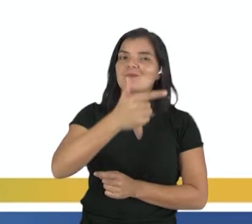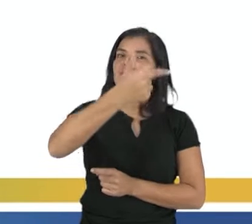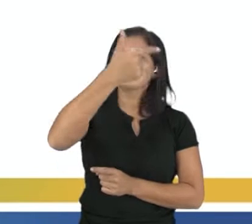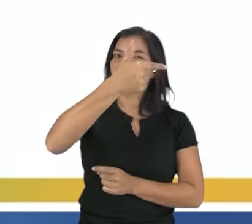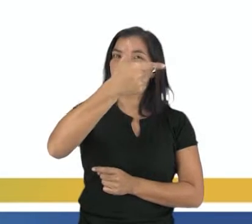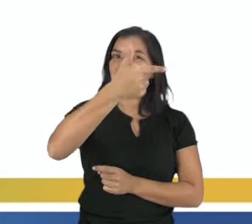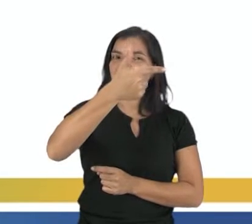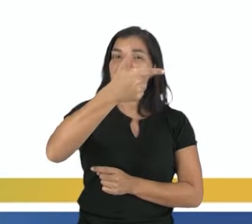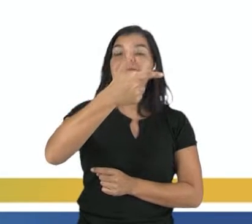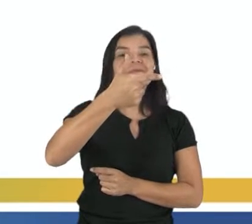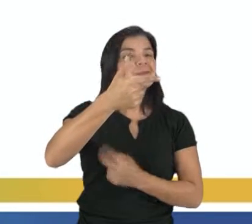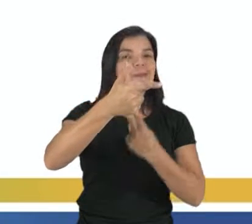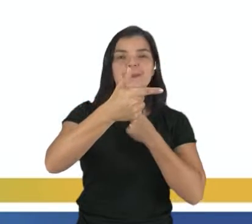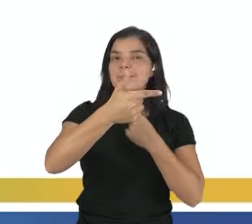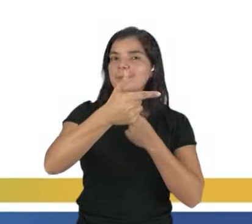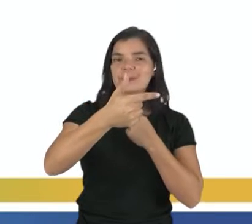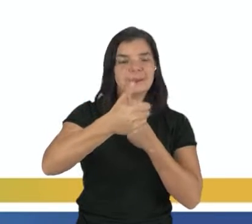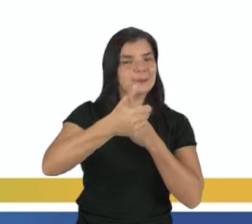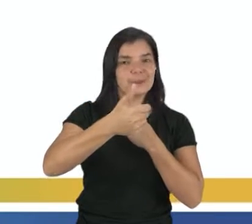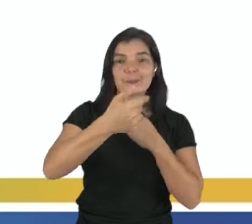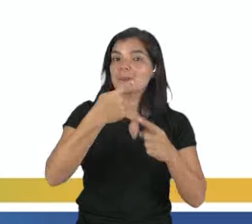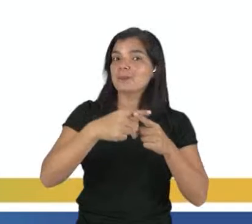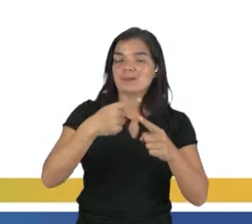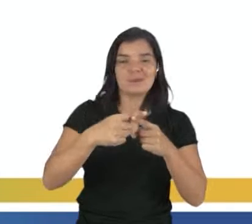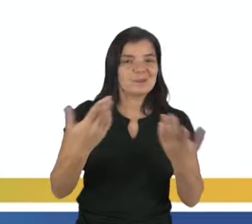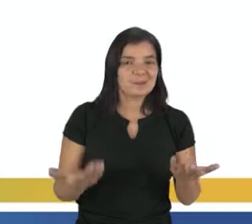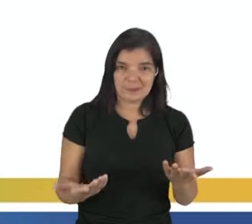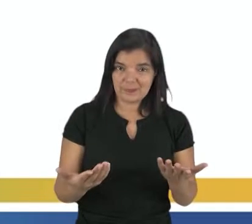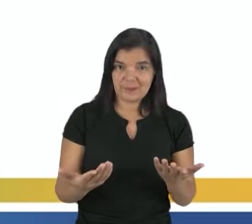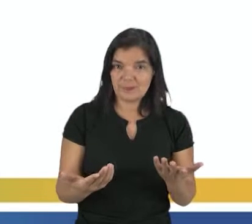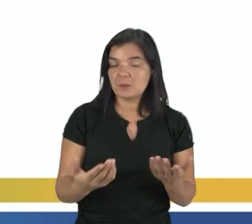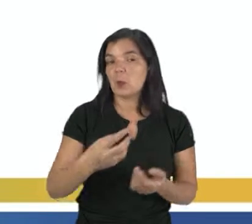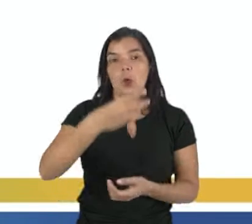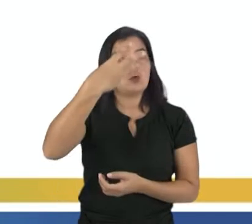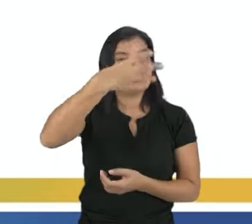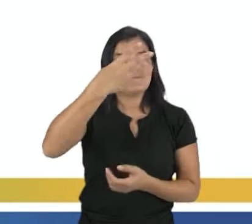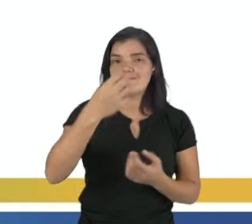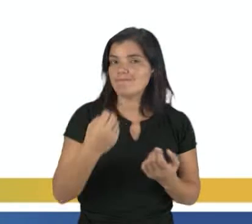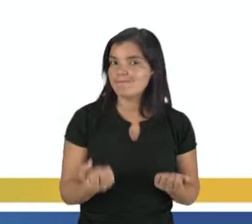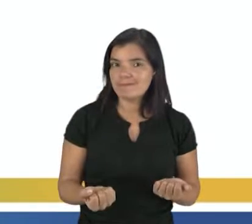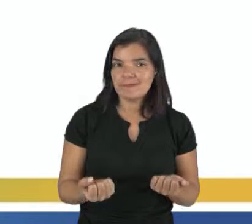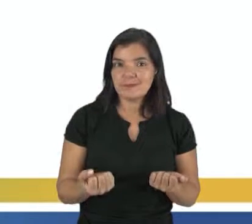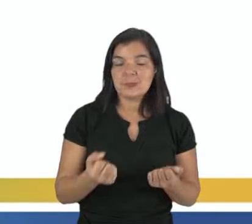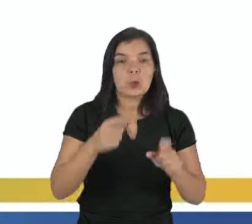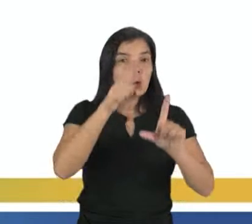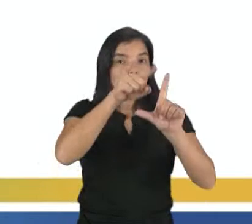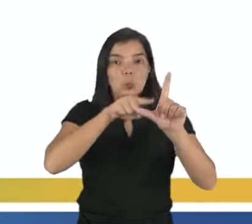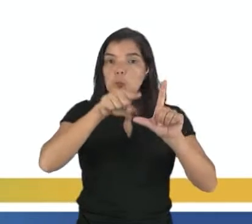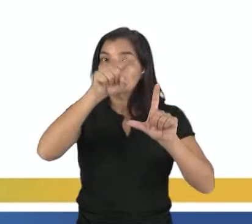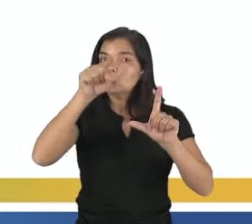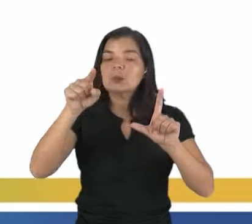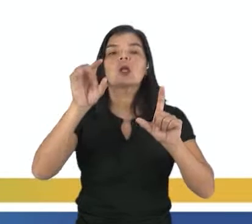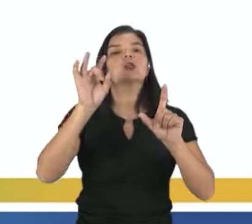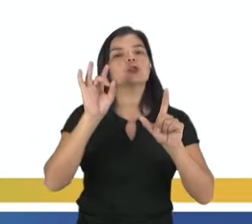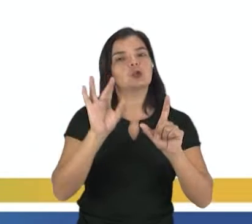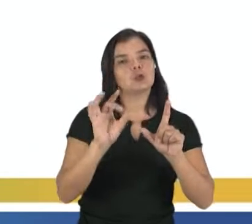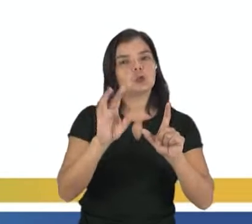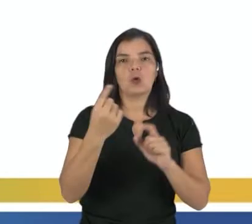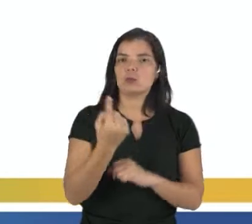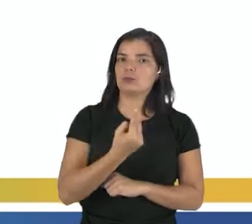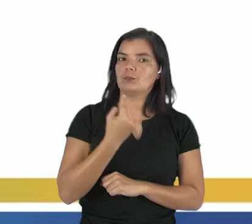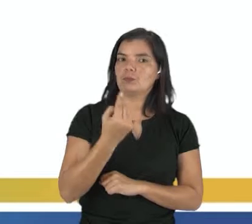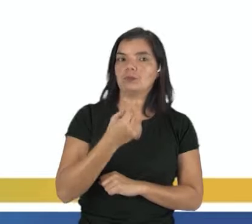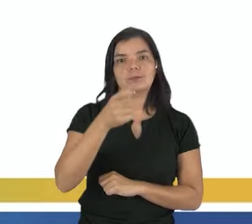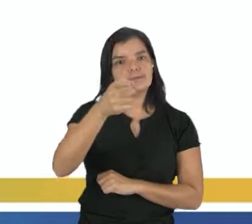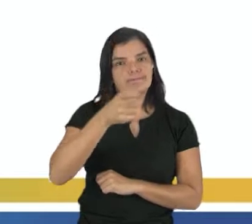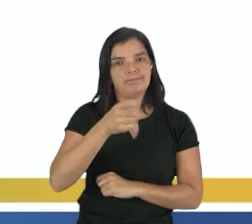elevado ao quadrado ele não pode estar levando ao quadrado não pode estar elevado ao cubo não pode estar envolvido com raiz Ele só pode estar sozinho